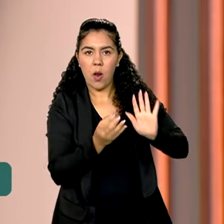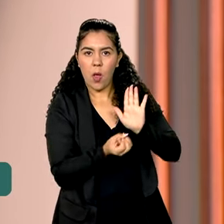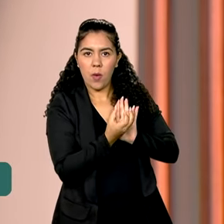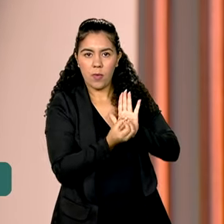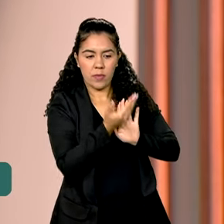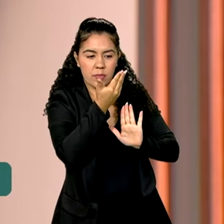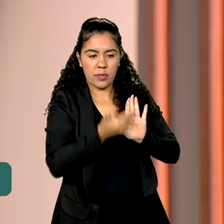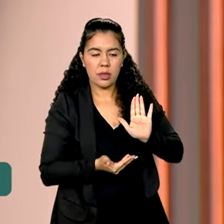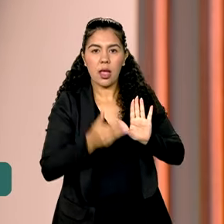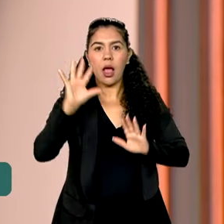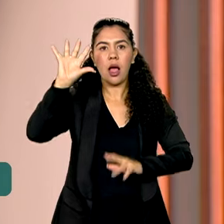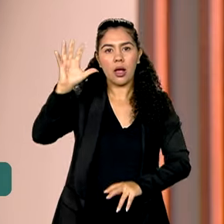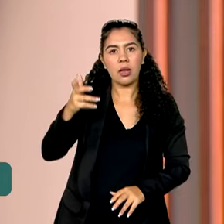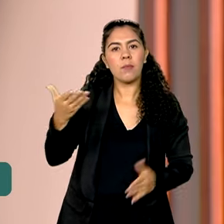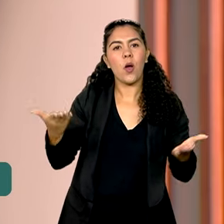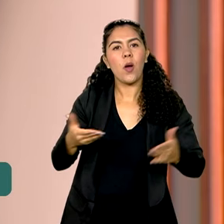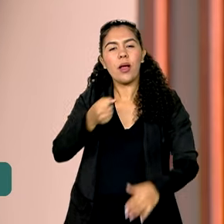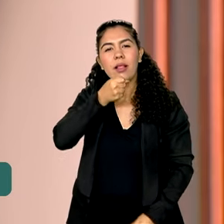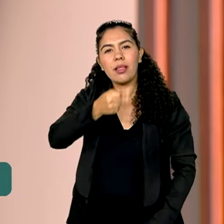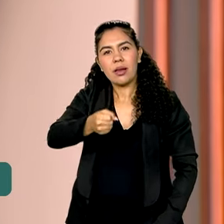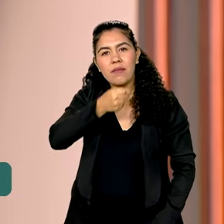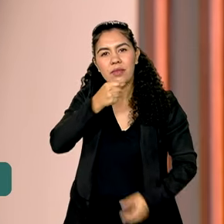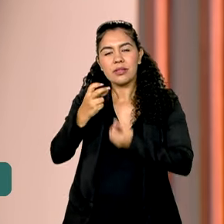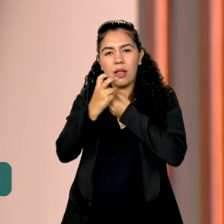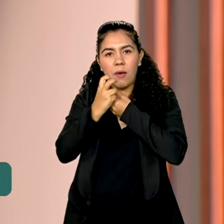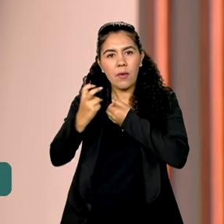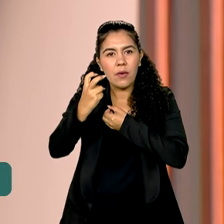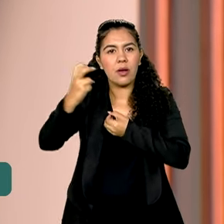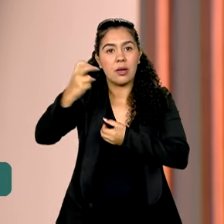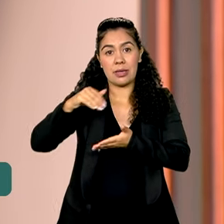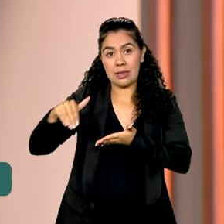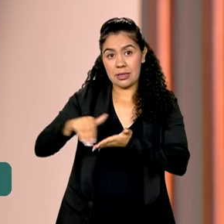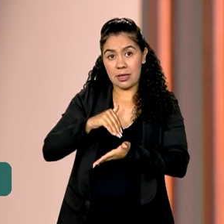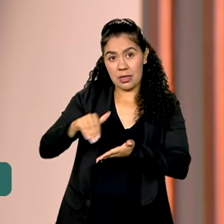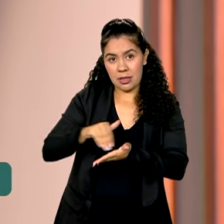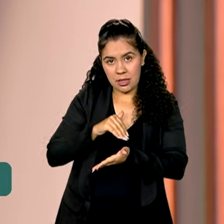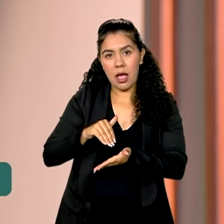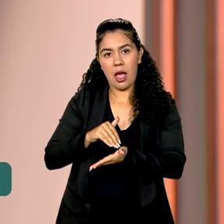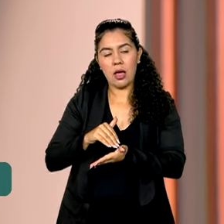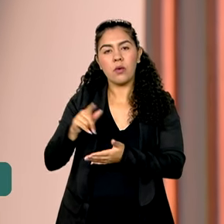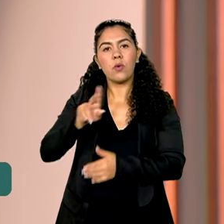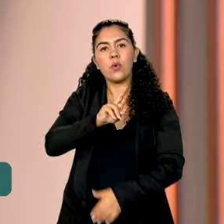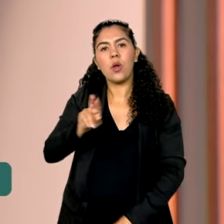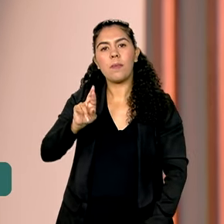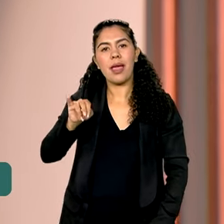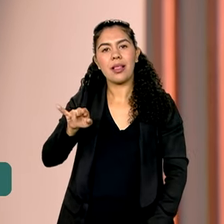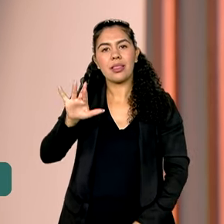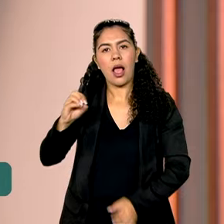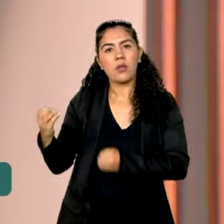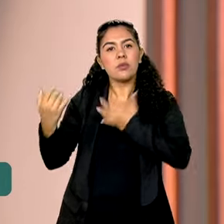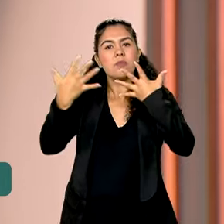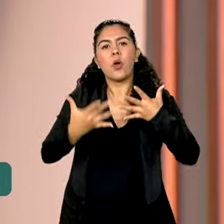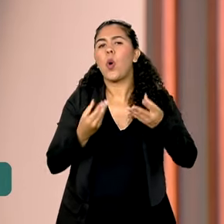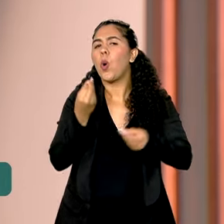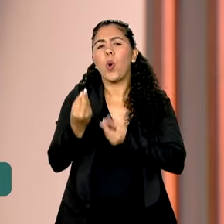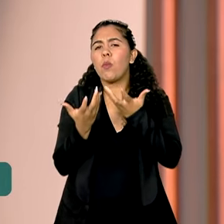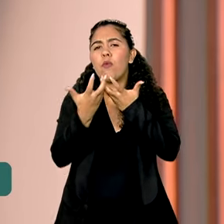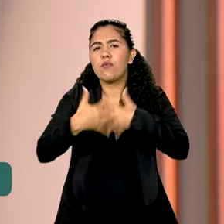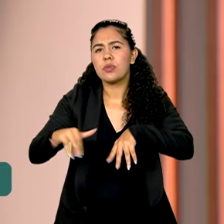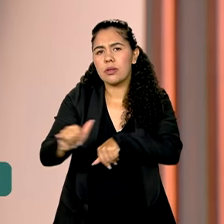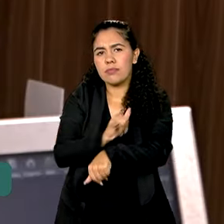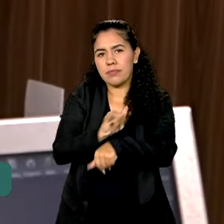A Voz do Brasil, o secretário nacional de Participação Social, Renato Simões, explicou como vai funcionar esse